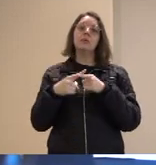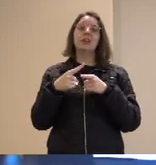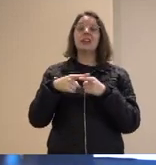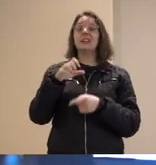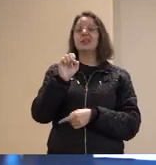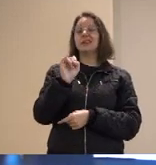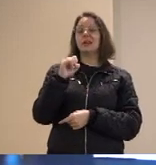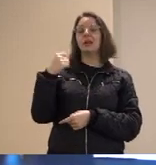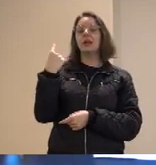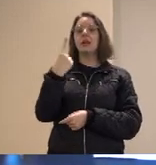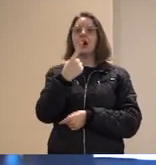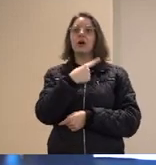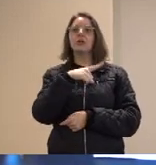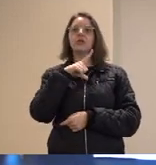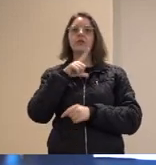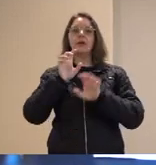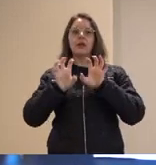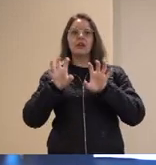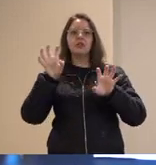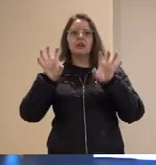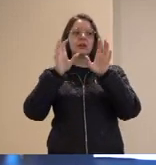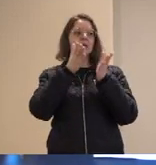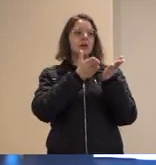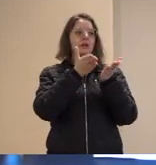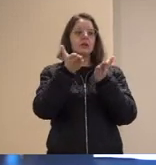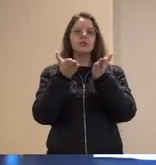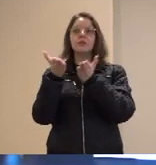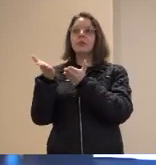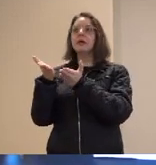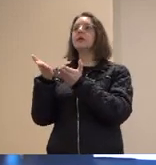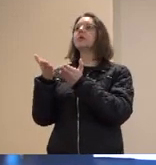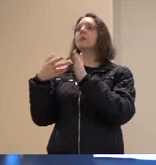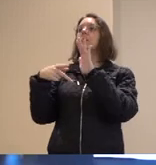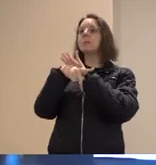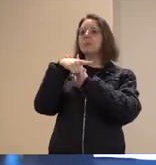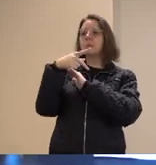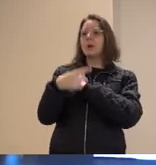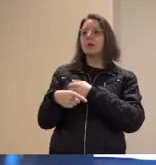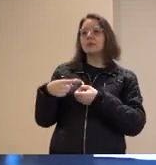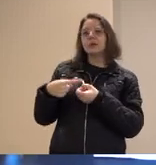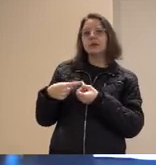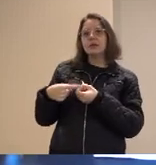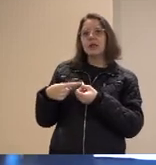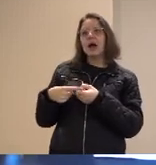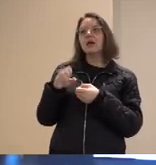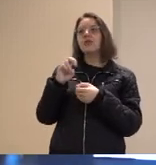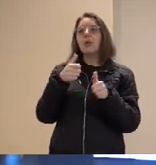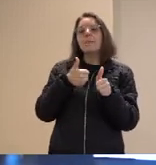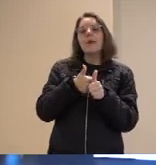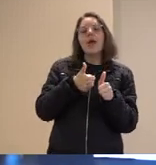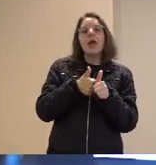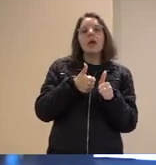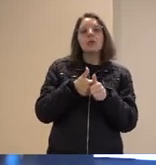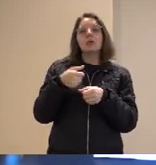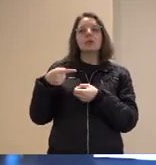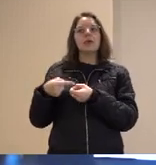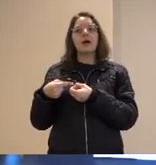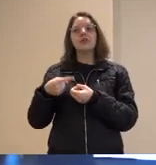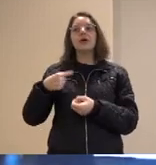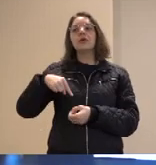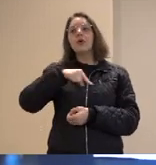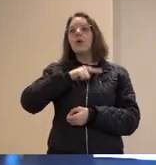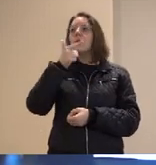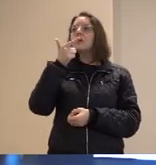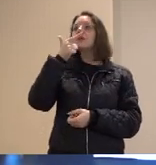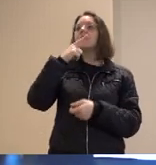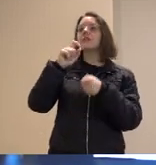tivéssemos regionalização, um serviço próximo da cidade onde a criança mora, nós conseguiríamos